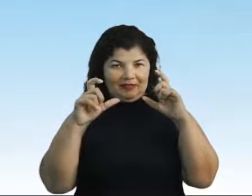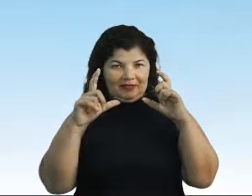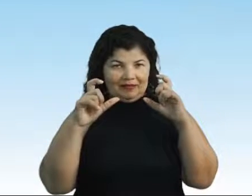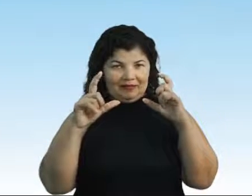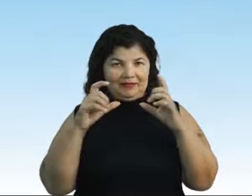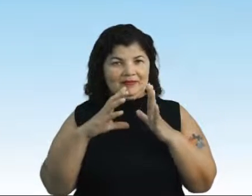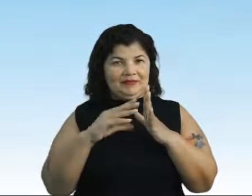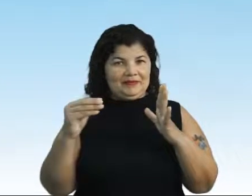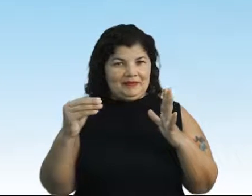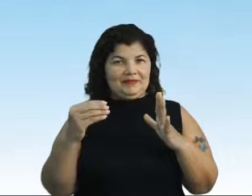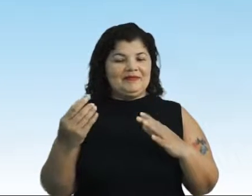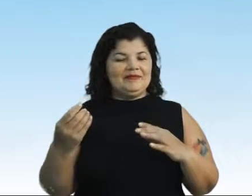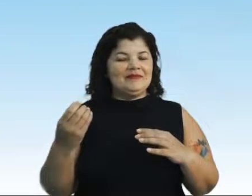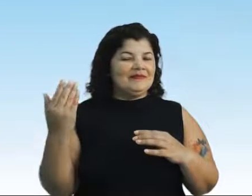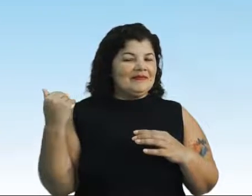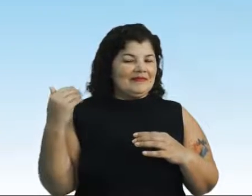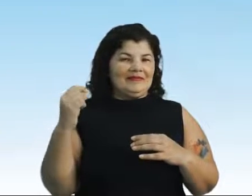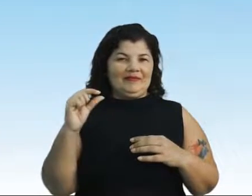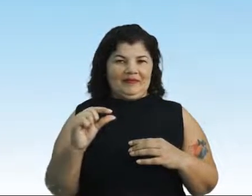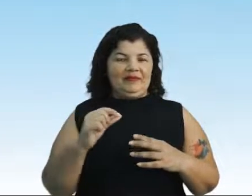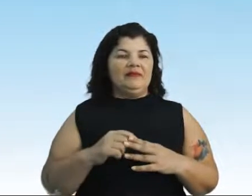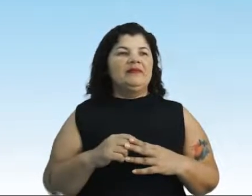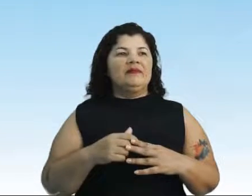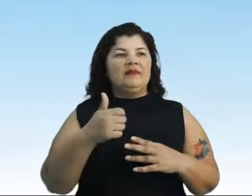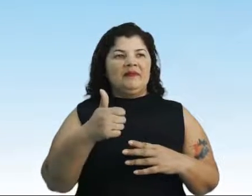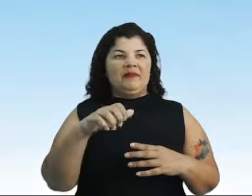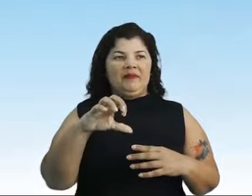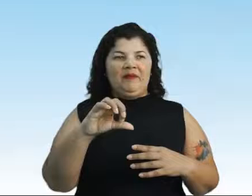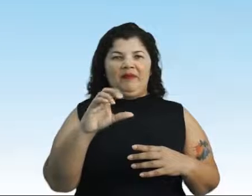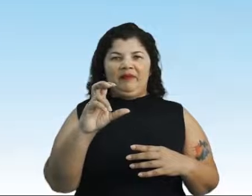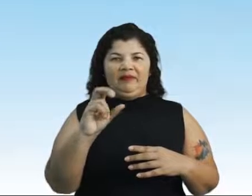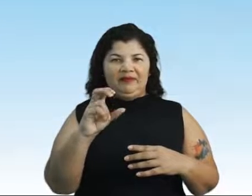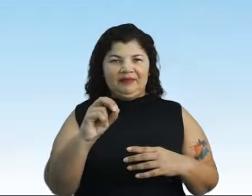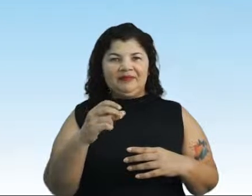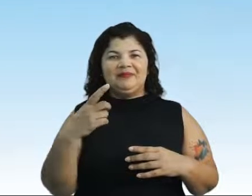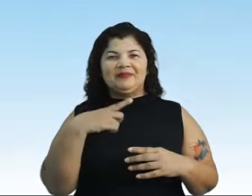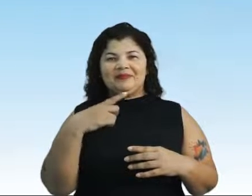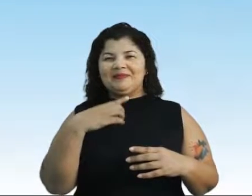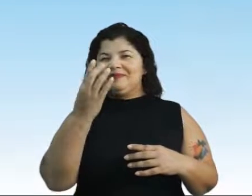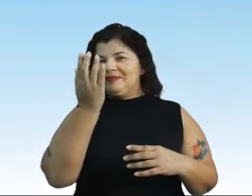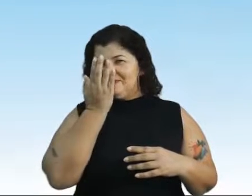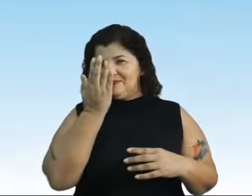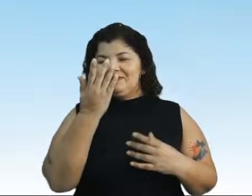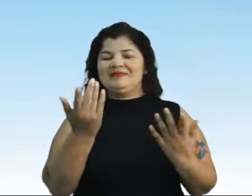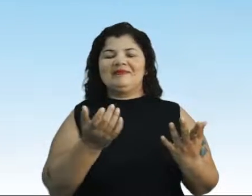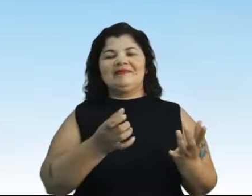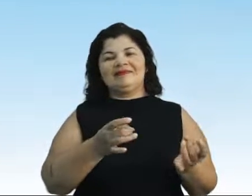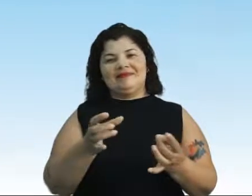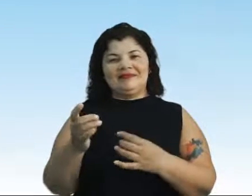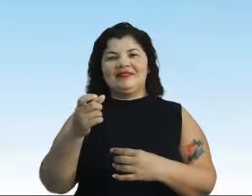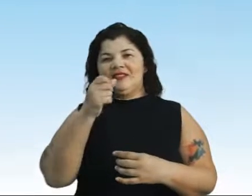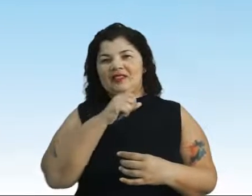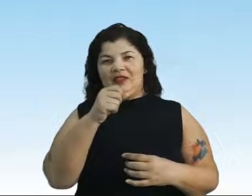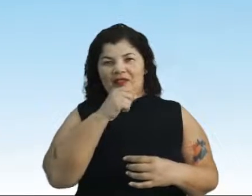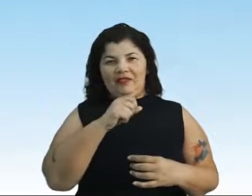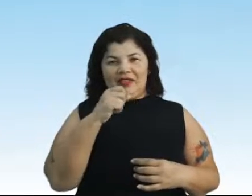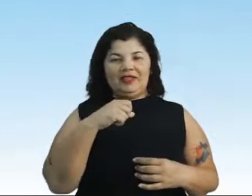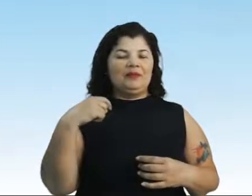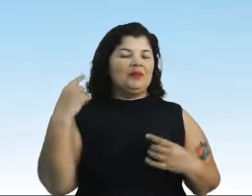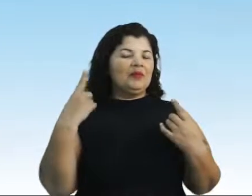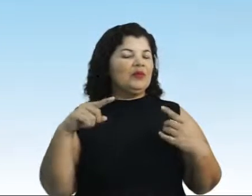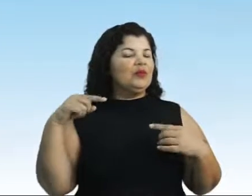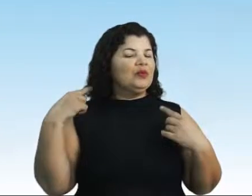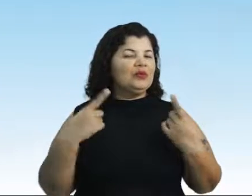tela. E em 1950 chega aí as vans de sorvete com música divertida para atrair o pessoal, toda a